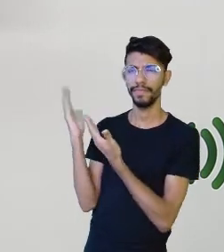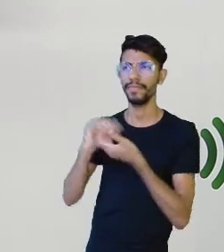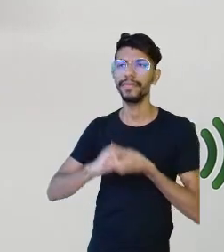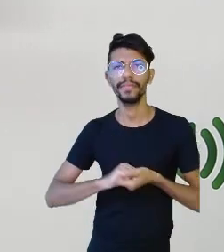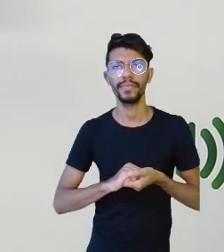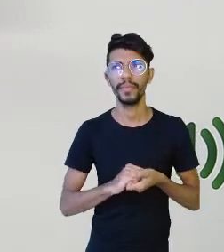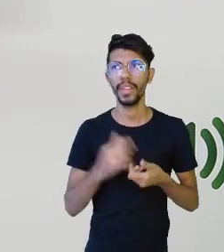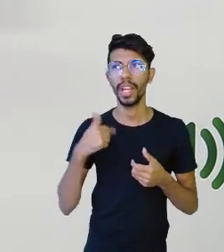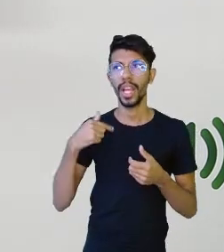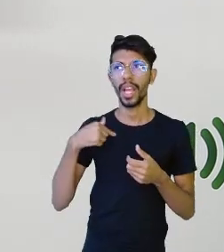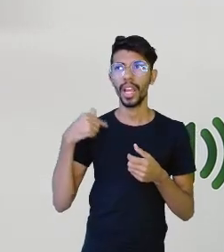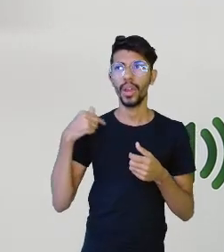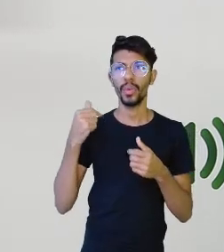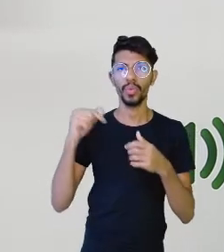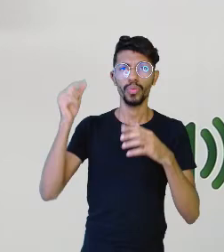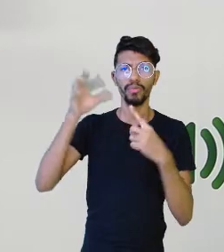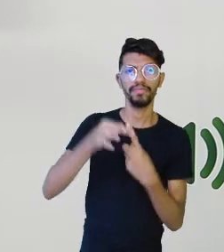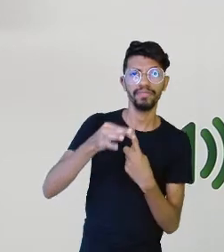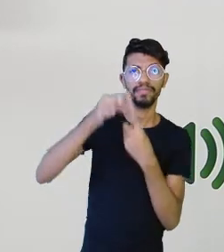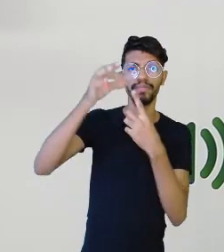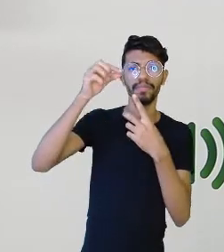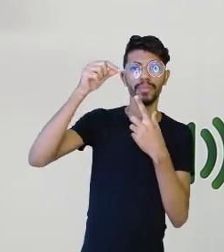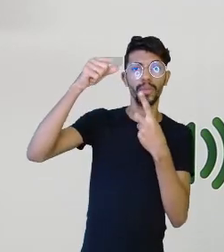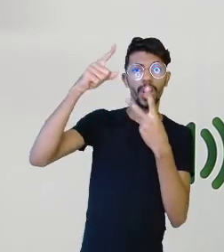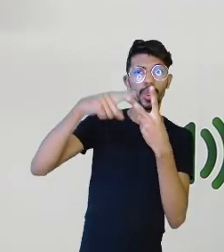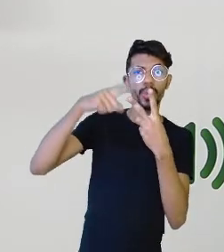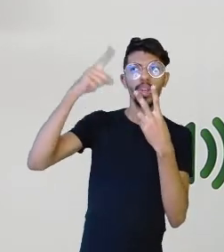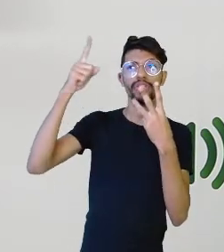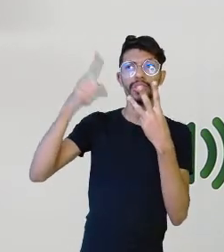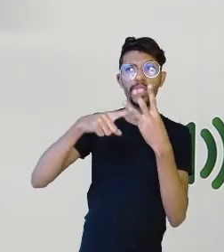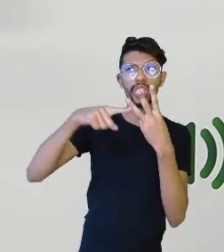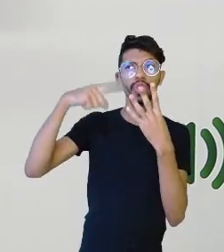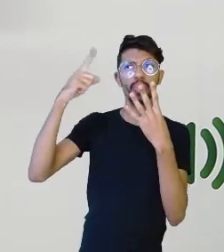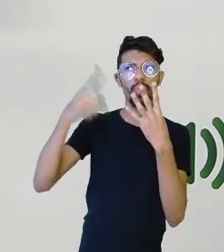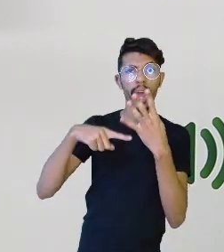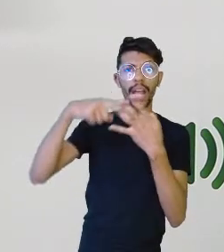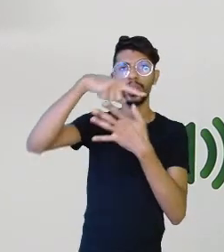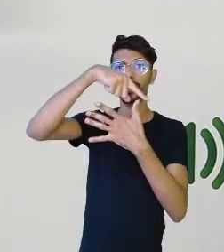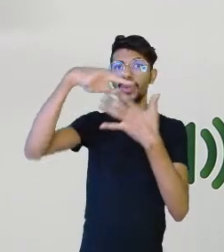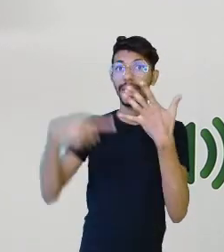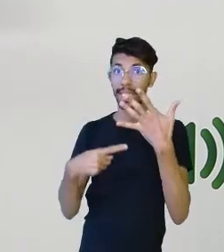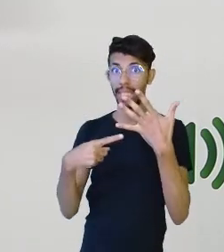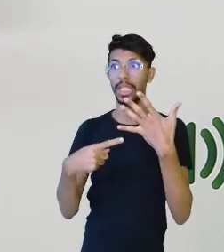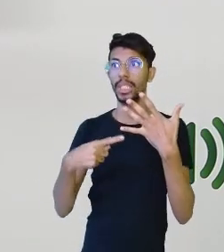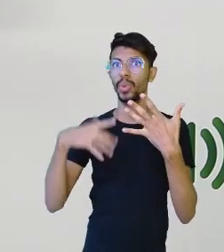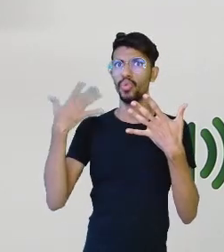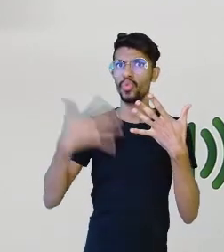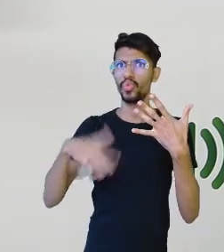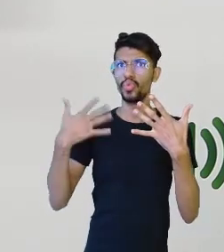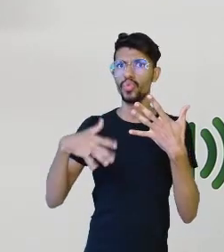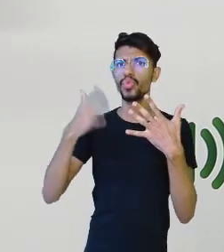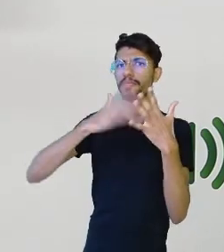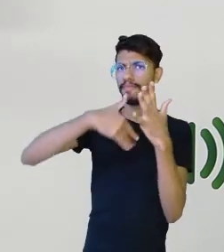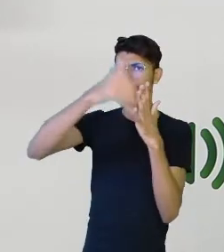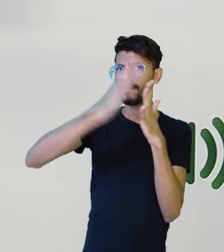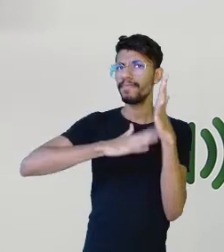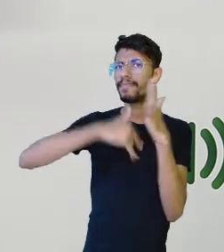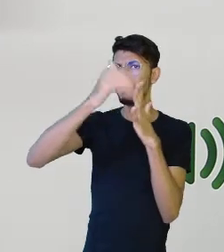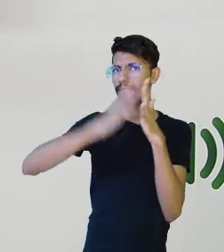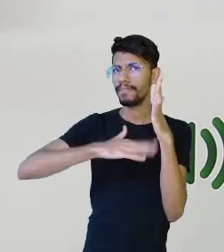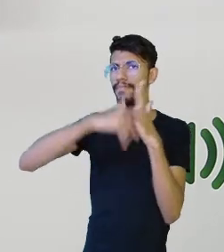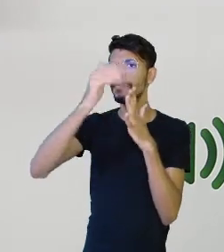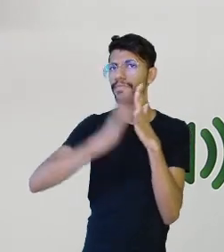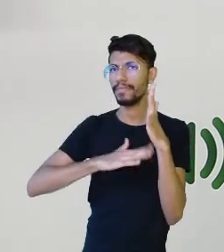eu destaquei 1, 2, 3, 4, 5.